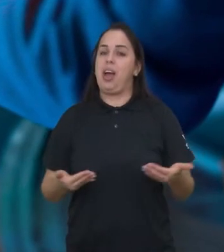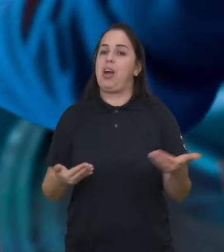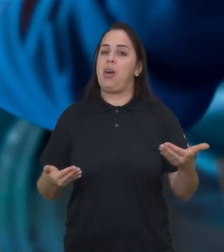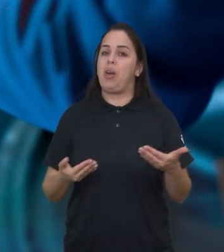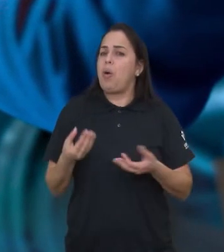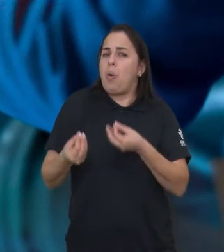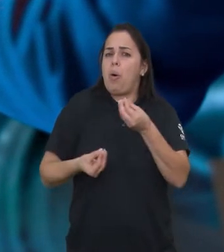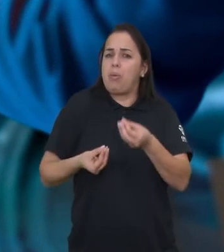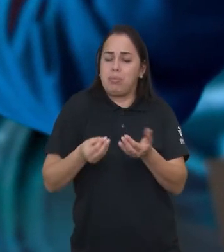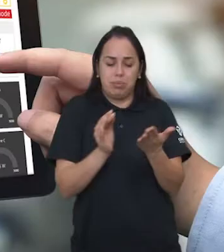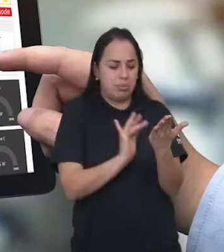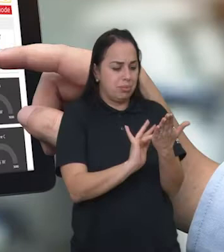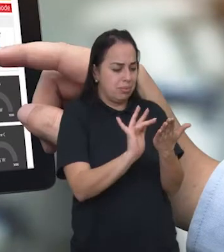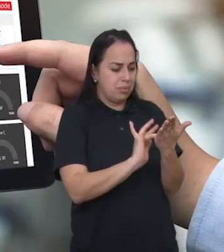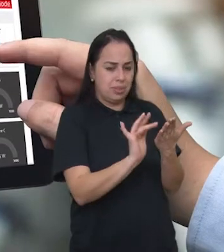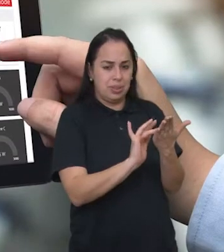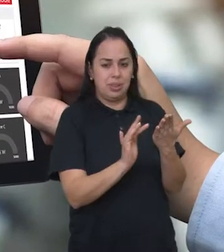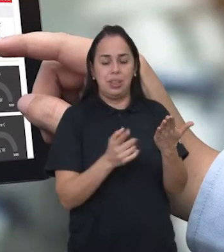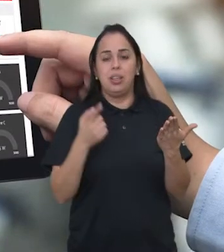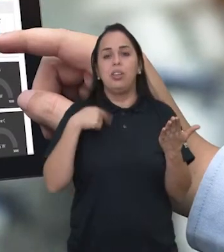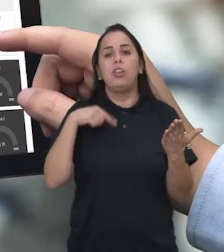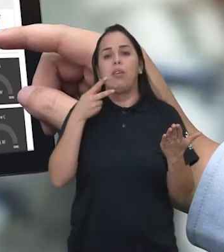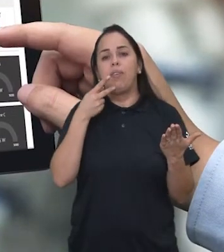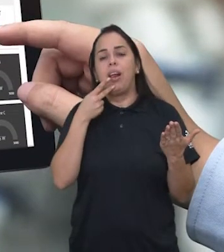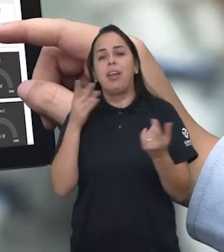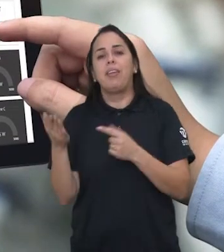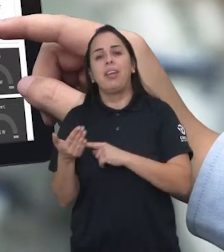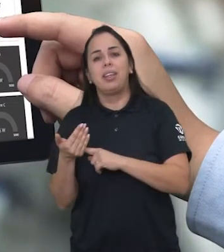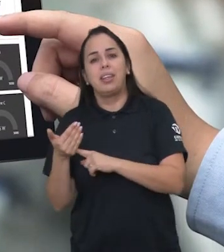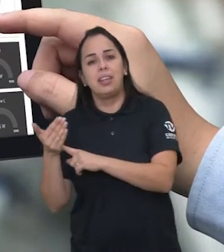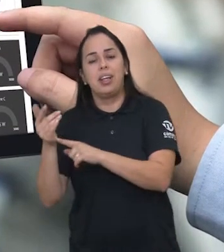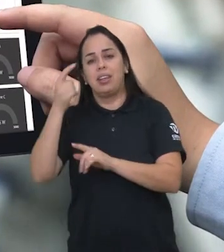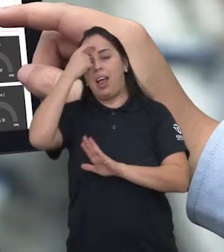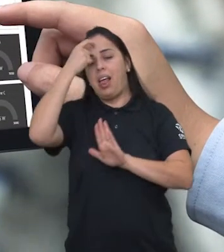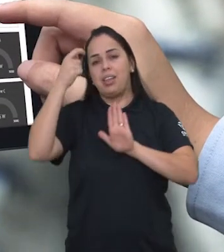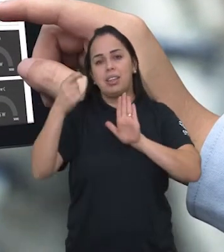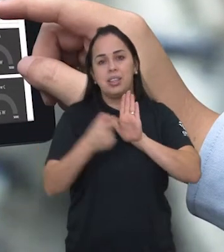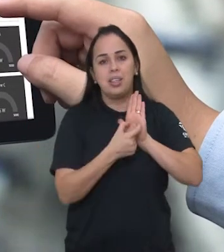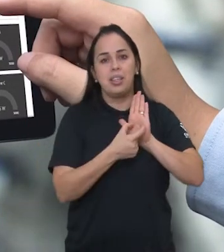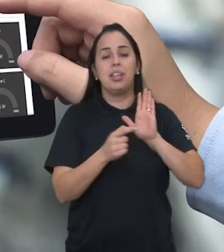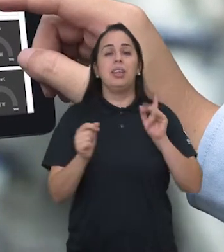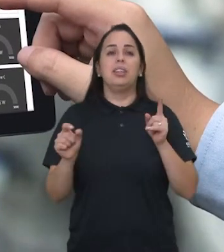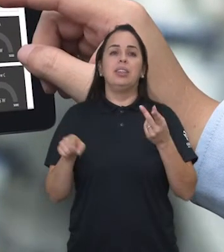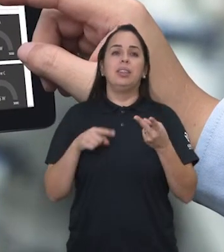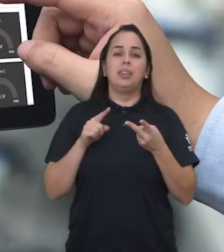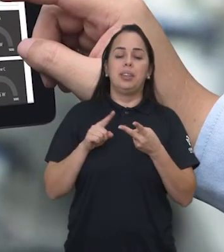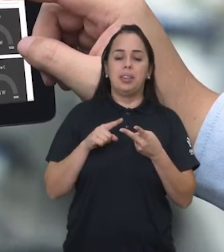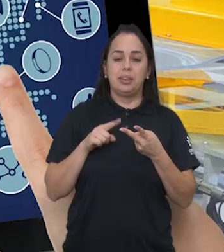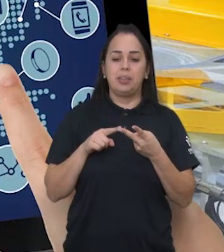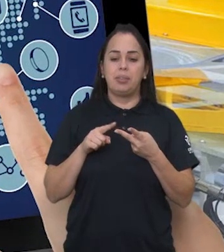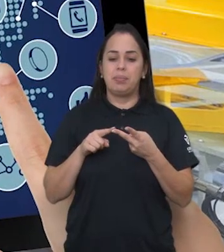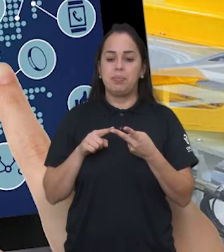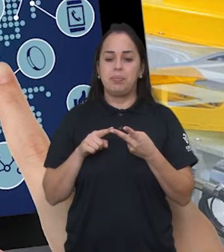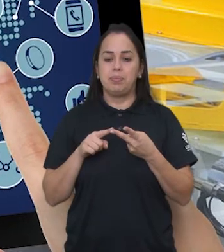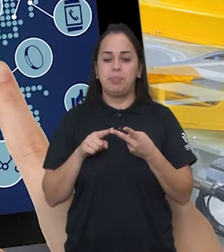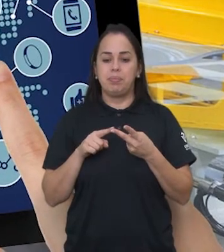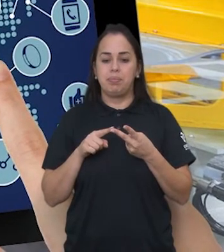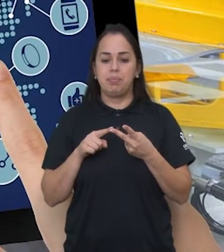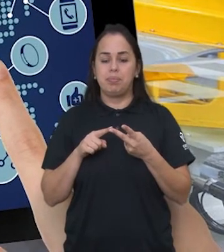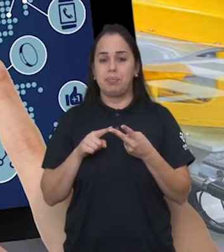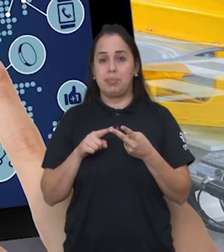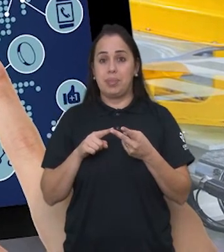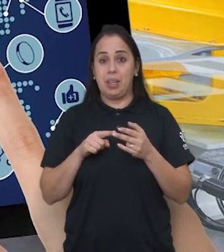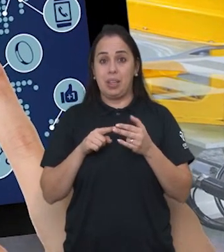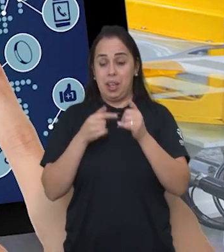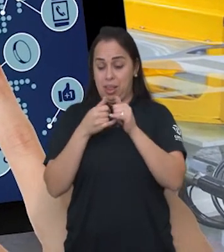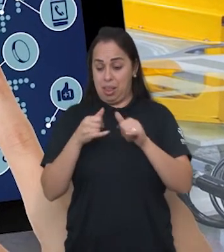pela digitalização então quando a gente fala da tecnologia quando a gente fala da Inteligência Artificial mas quando a gente fala da